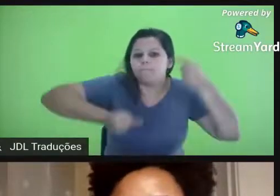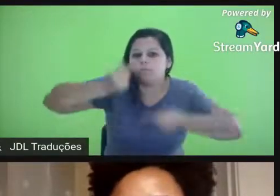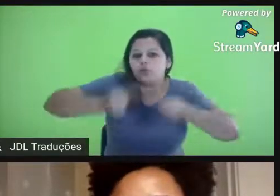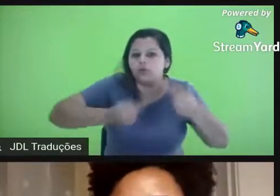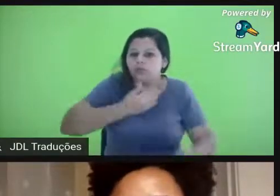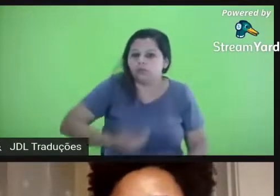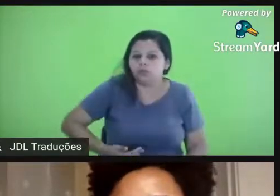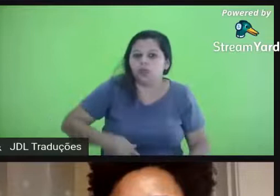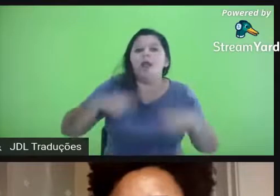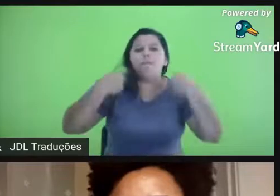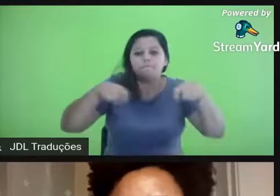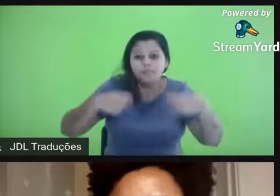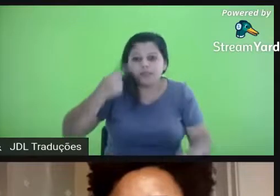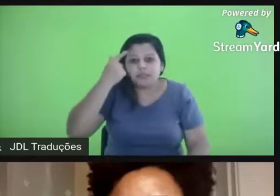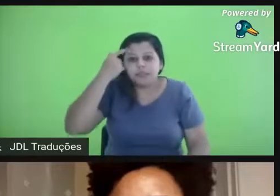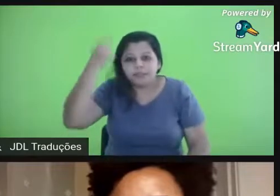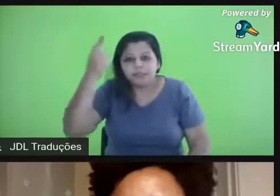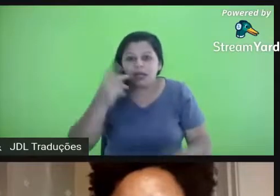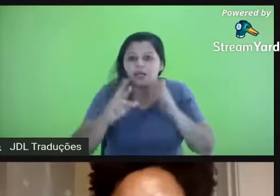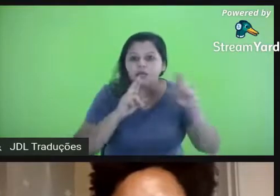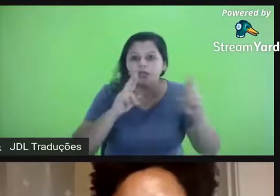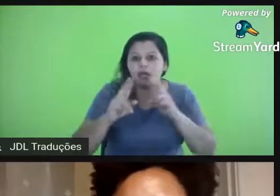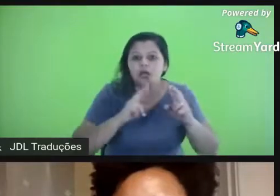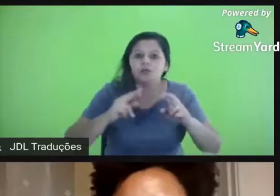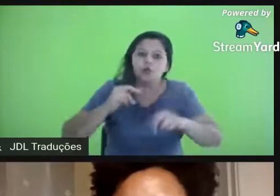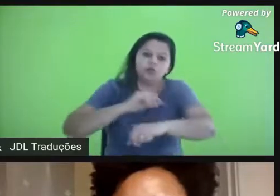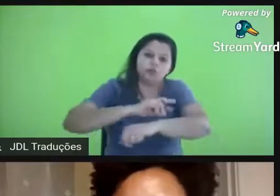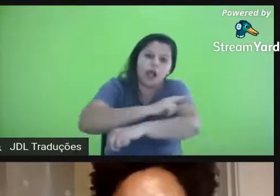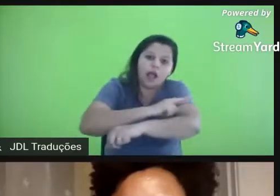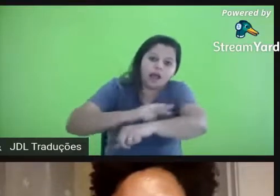né? E a gente está caminhando, assim,